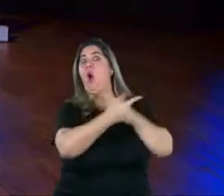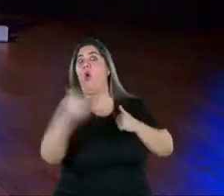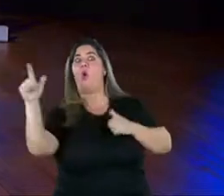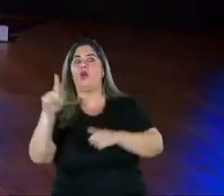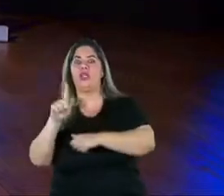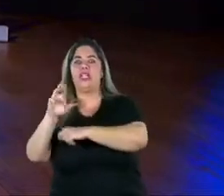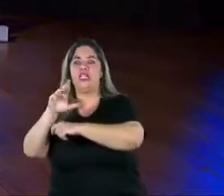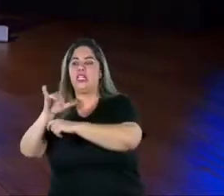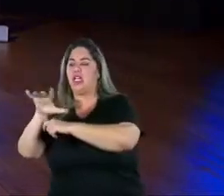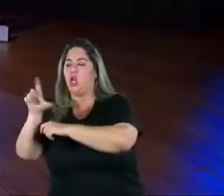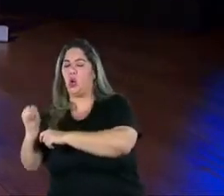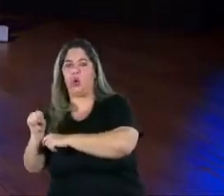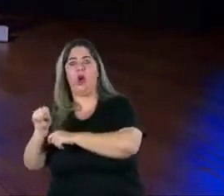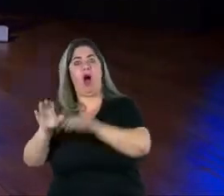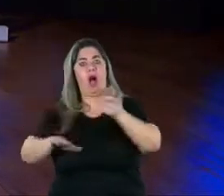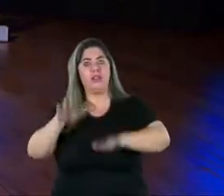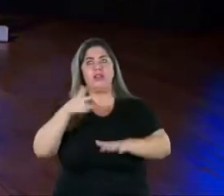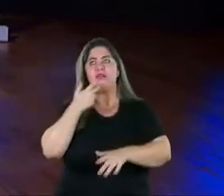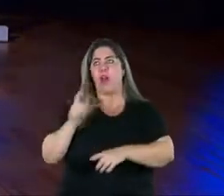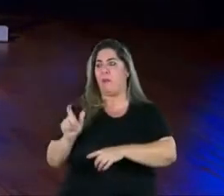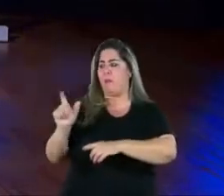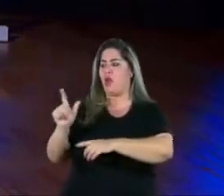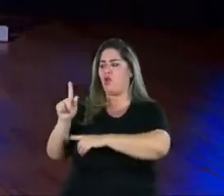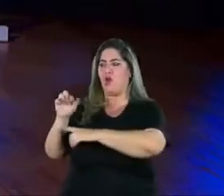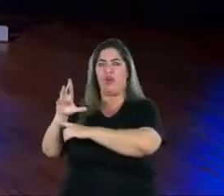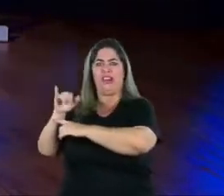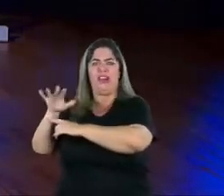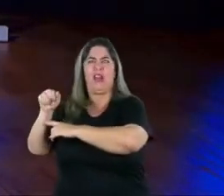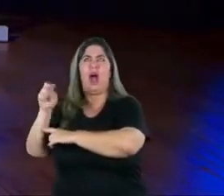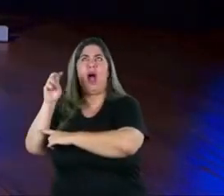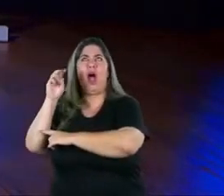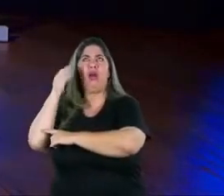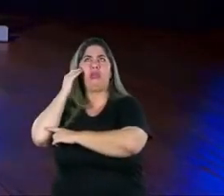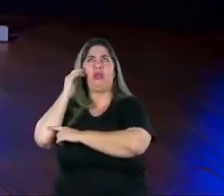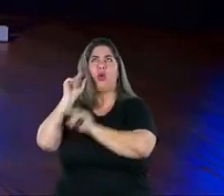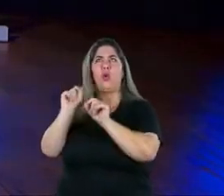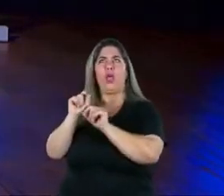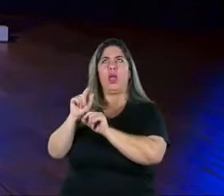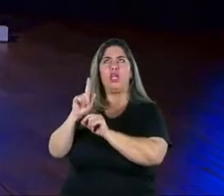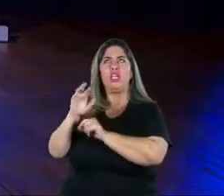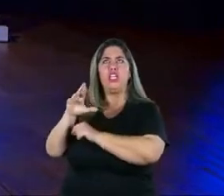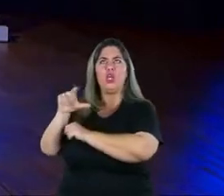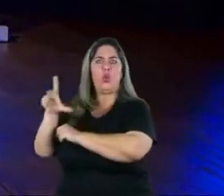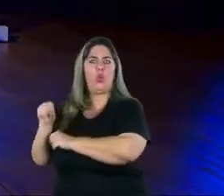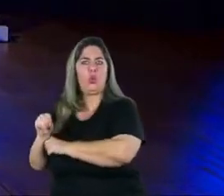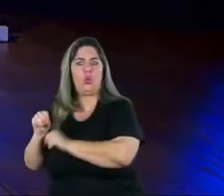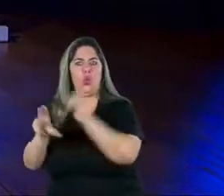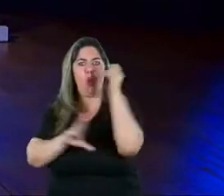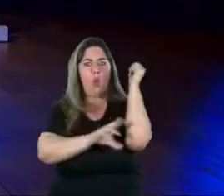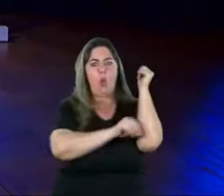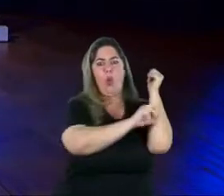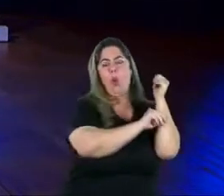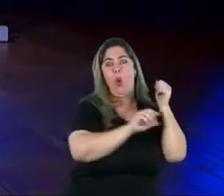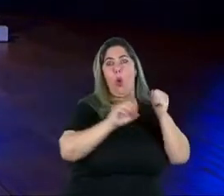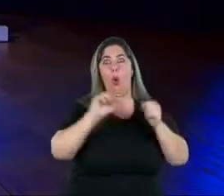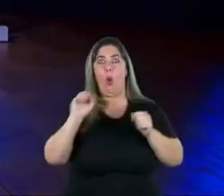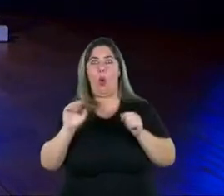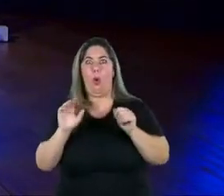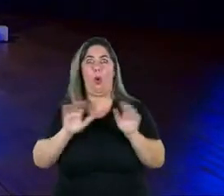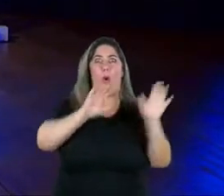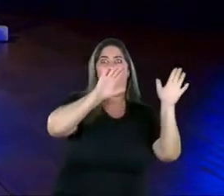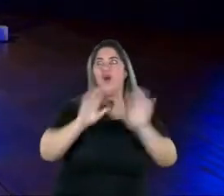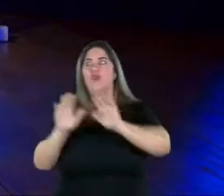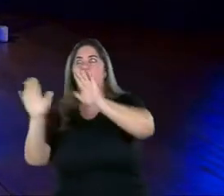tá, gente? Às vezes pode acontecer de você falar gorila e a pessoa entender grilo. Ou goleiro. Ou